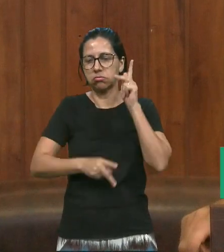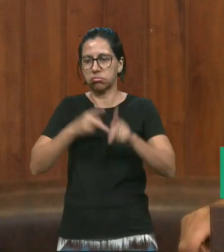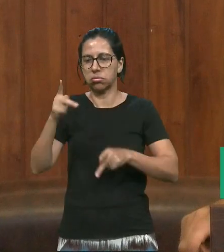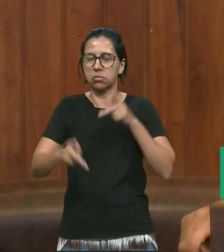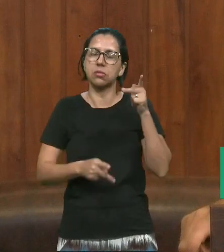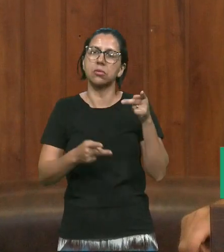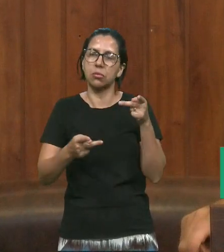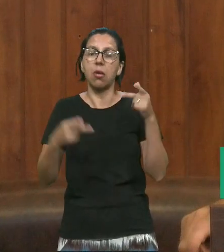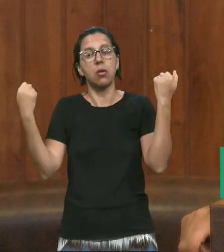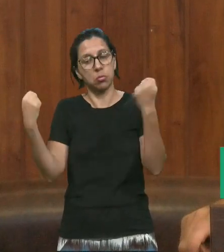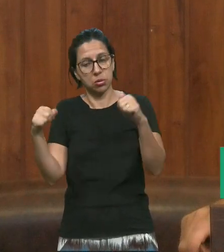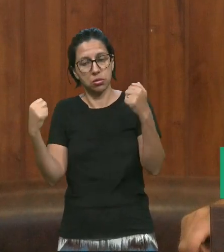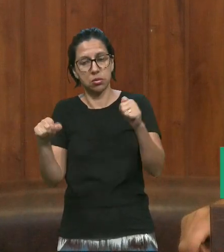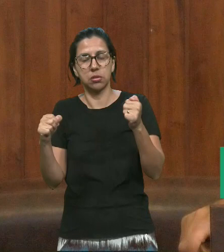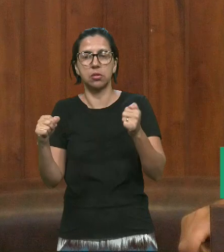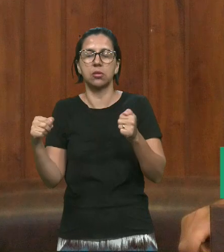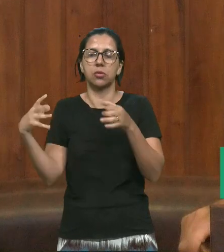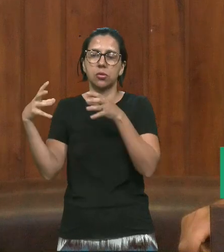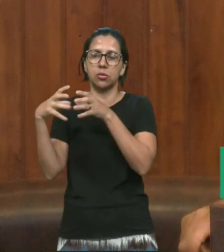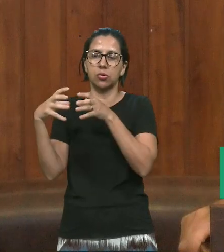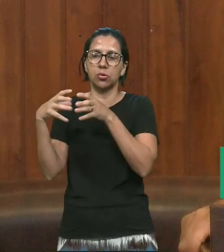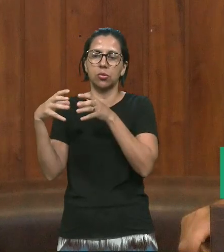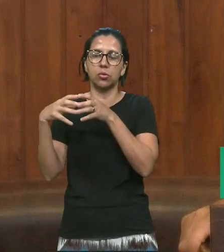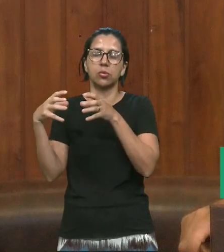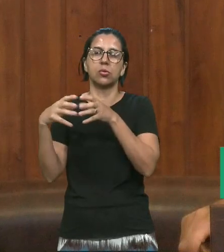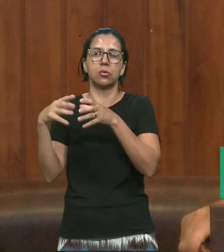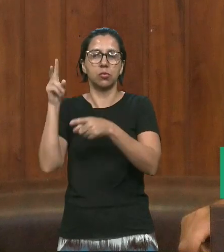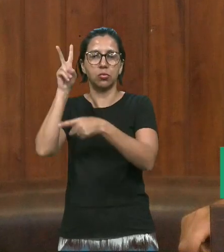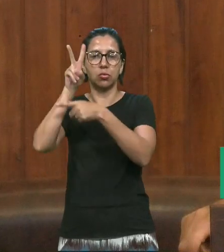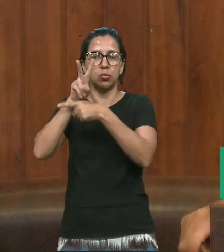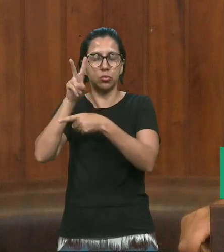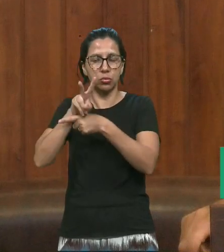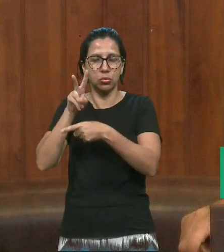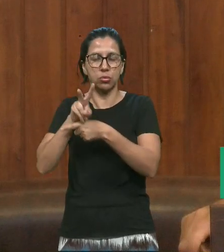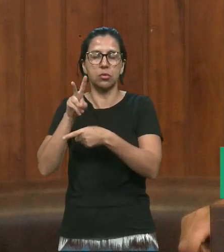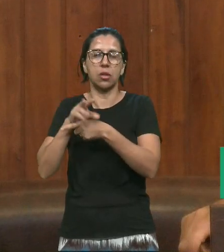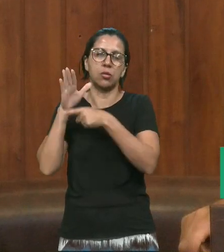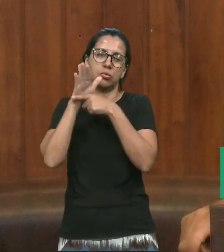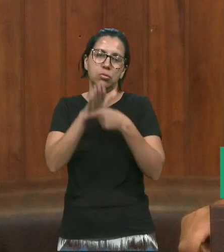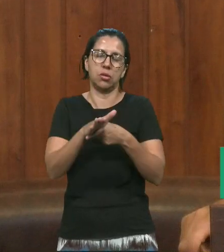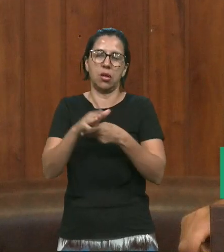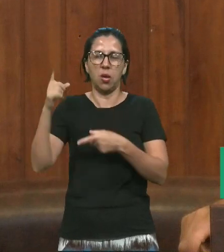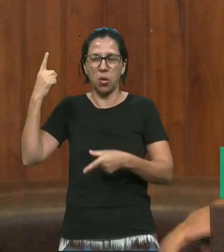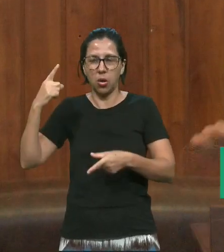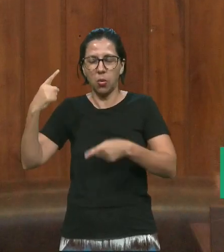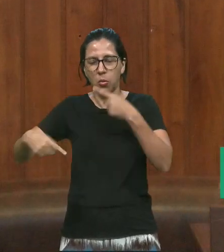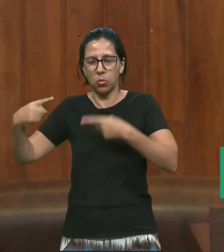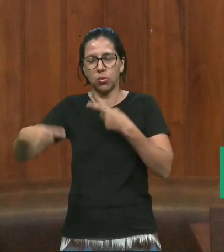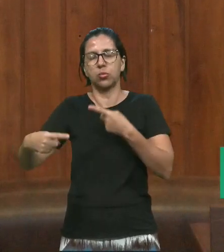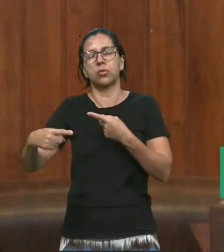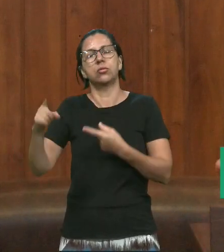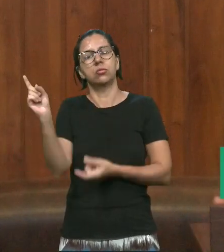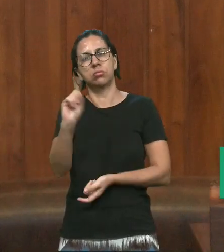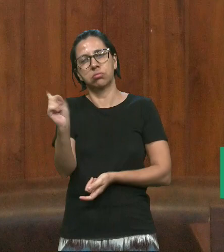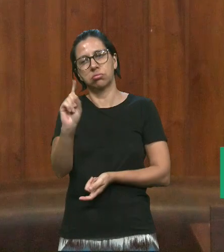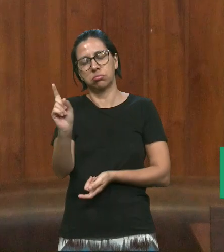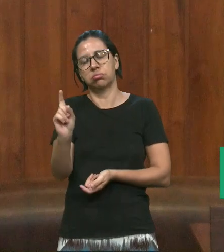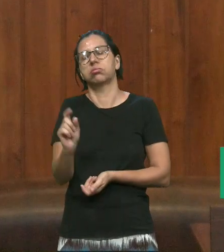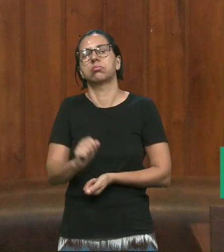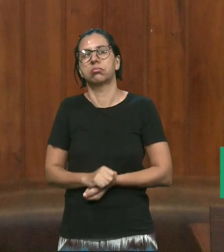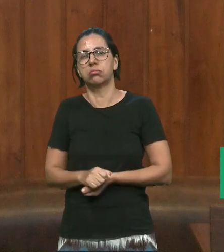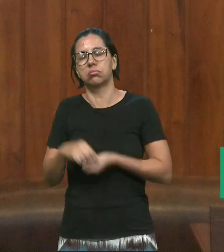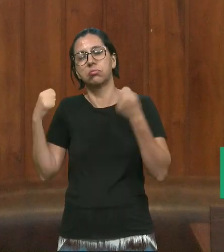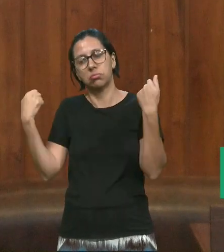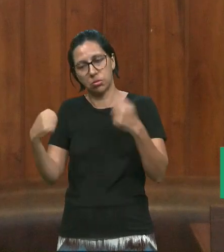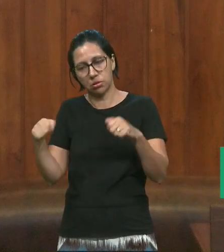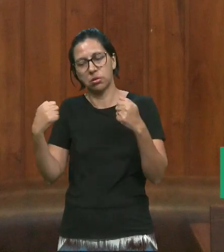Nós precisamos de gestores aqui, ô Tarcísio, nós não precisamos de político não, já tivemos demais. Nós precisamos de bons gestores